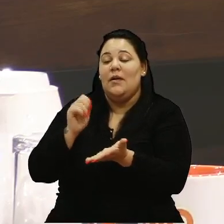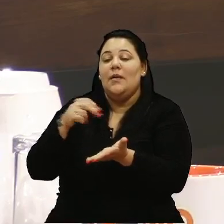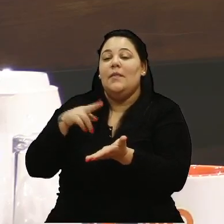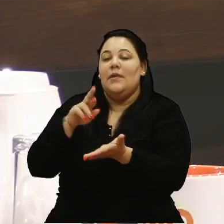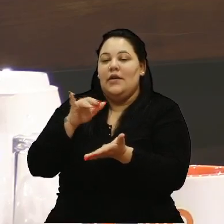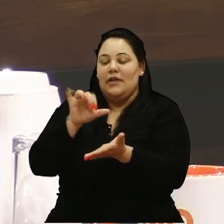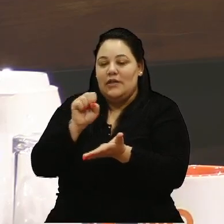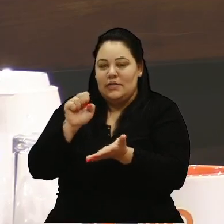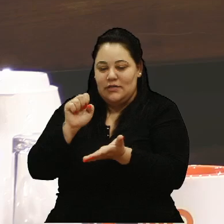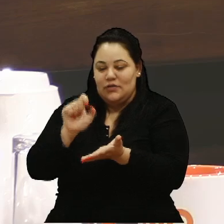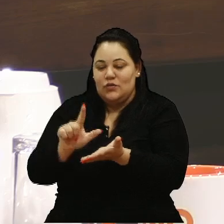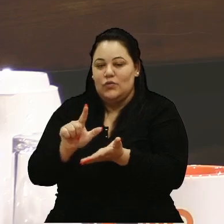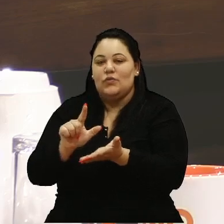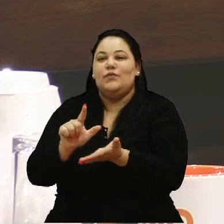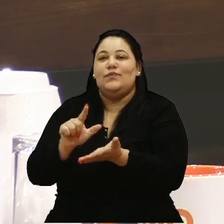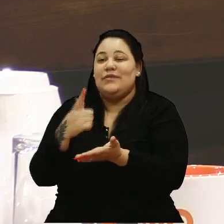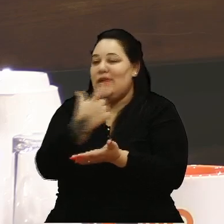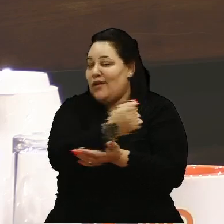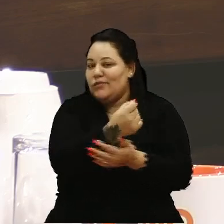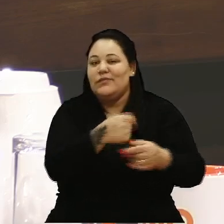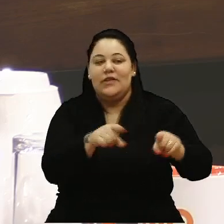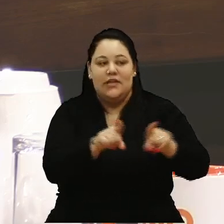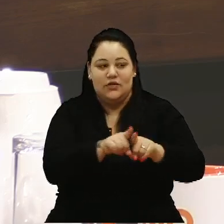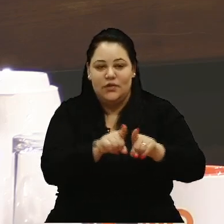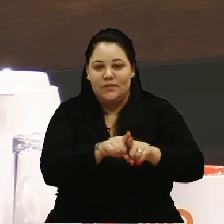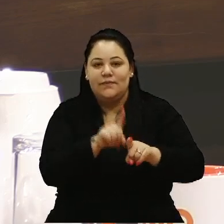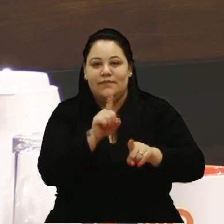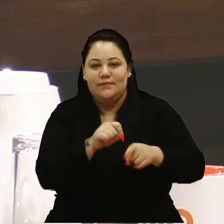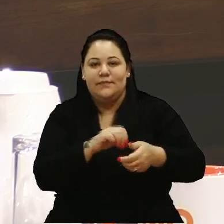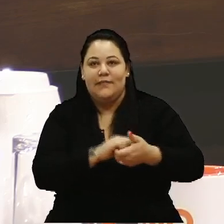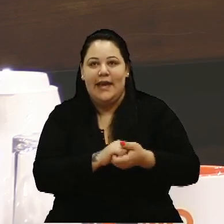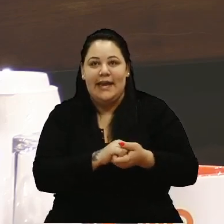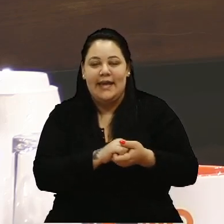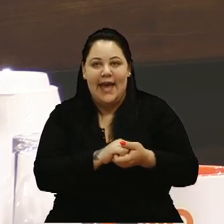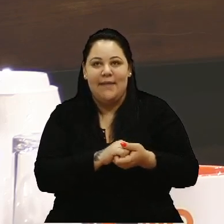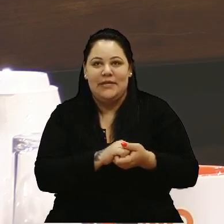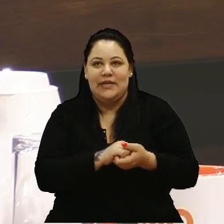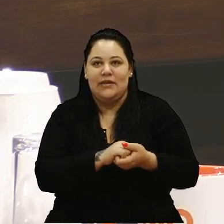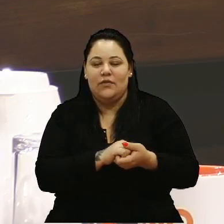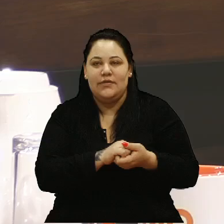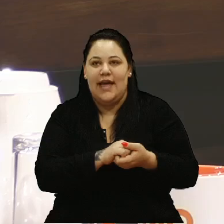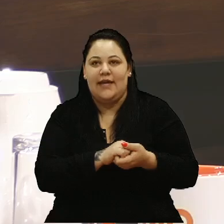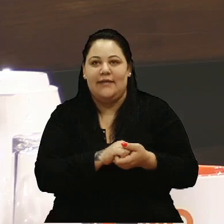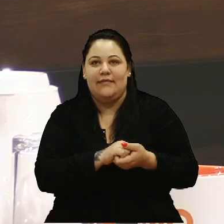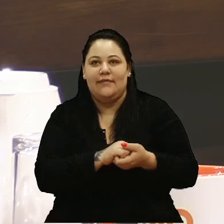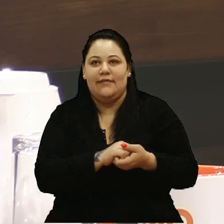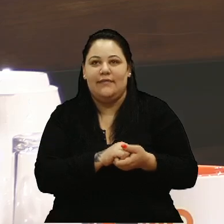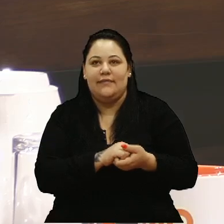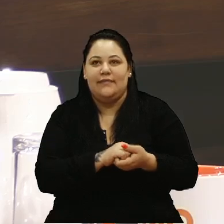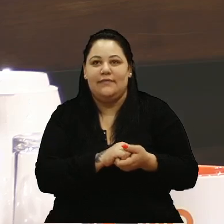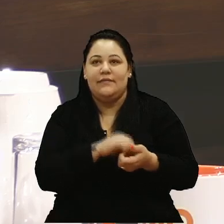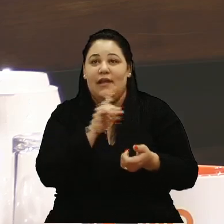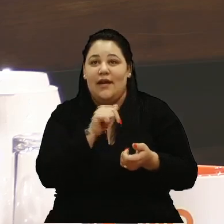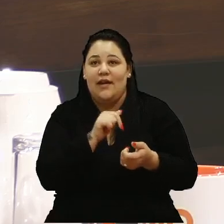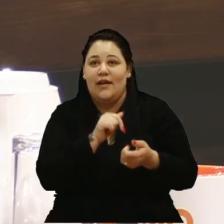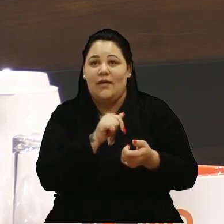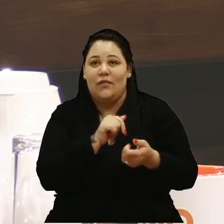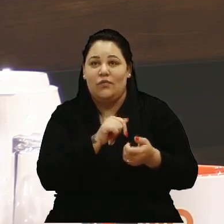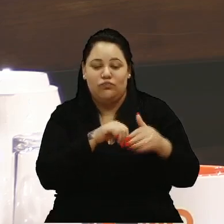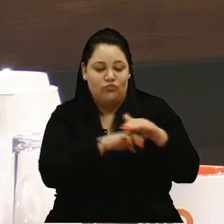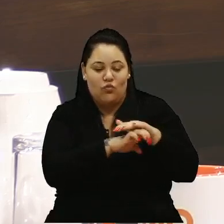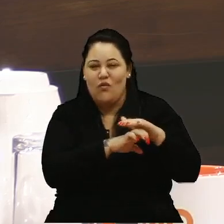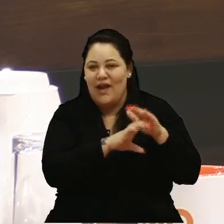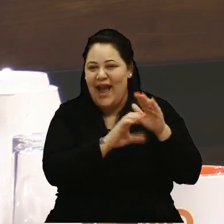ponto, que é no bairro, no comércio. Caixa eletrônica. É um caixa eletrônico, um ponto,